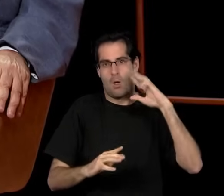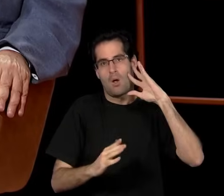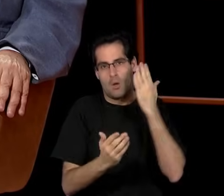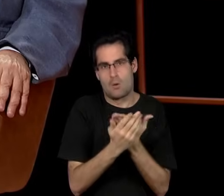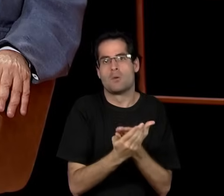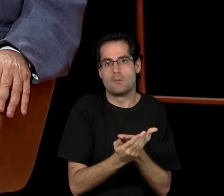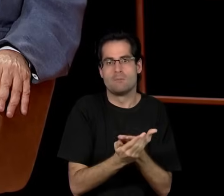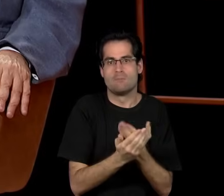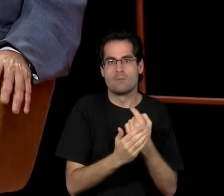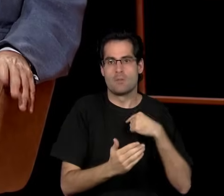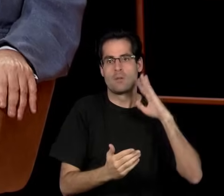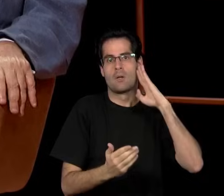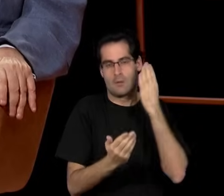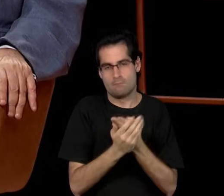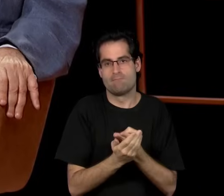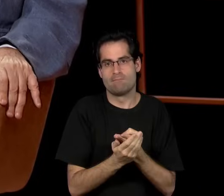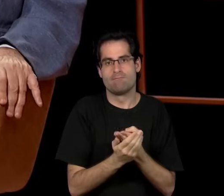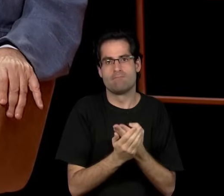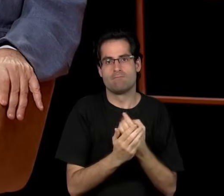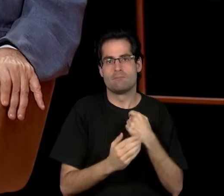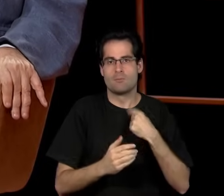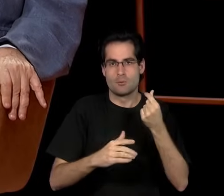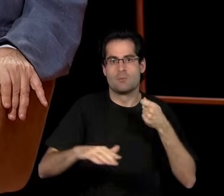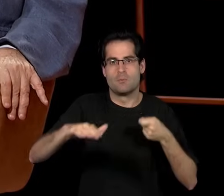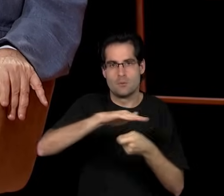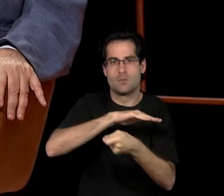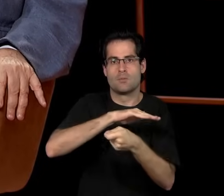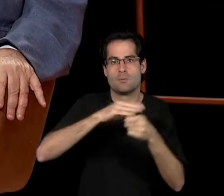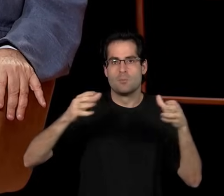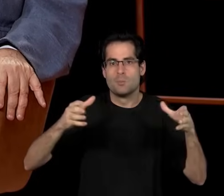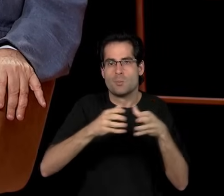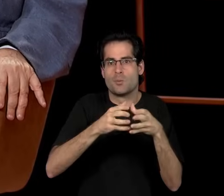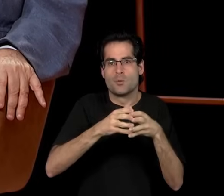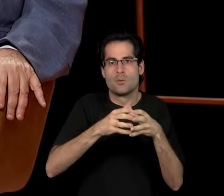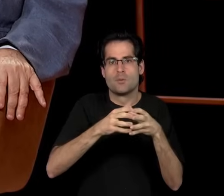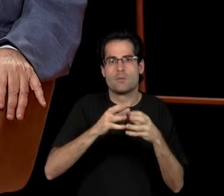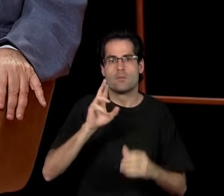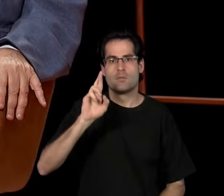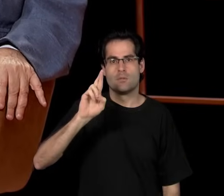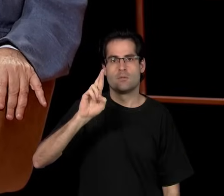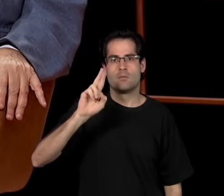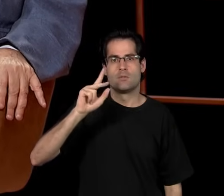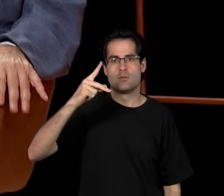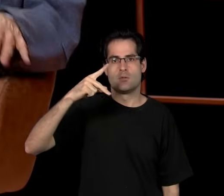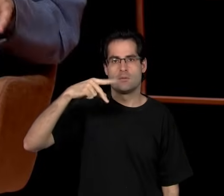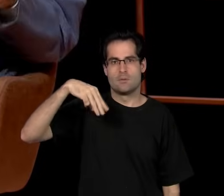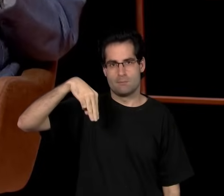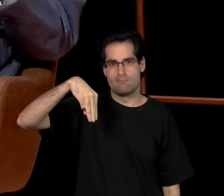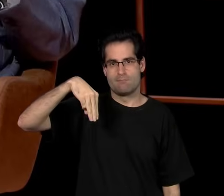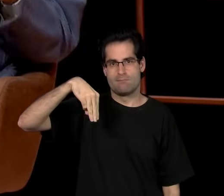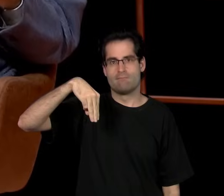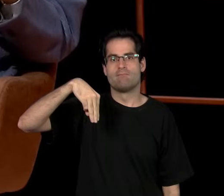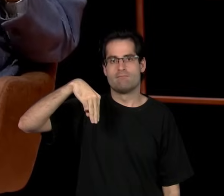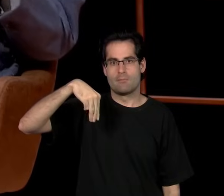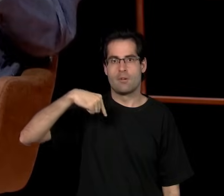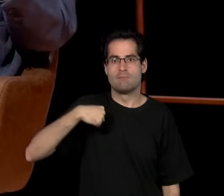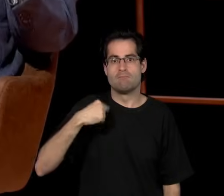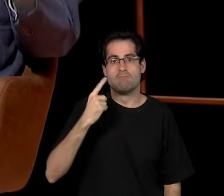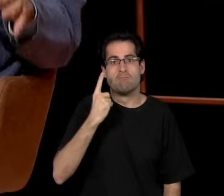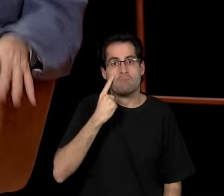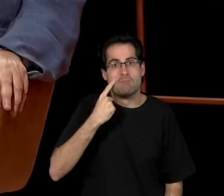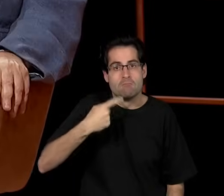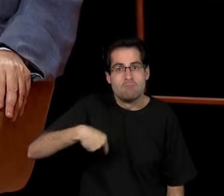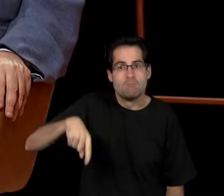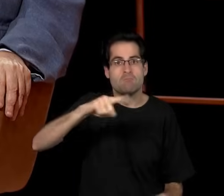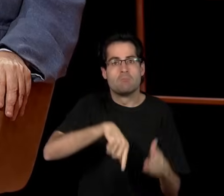bom, eu vou investir nessa banda. Né? E fui ver o ensaio deles. Saiu uma apresentação no Madame